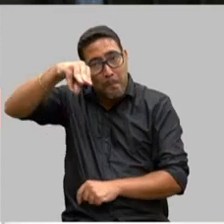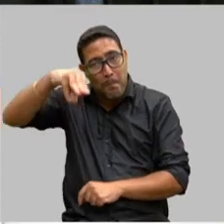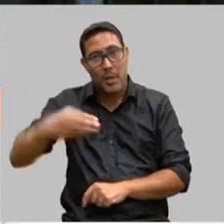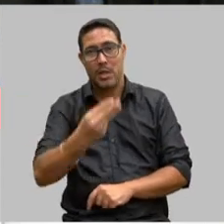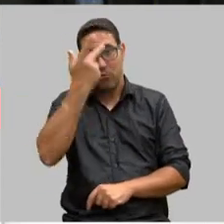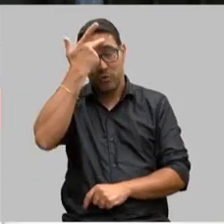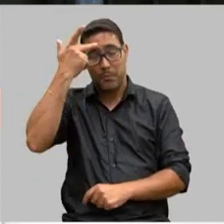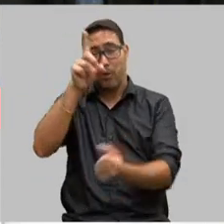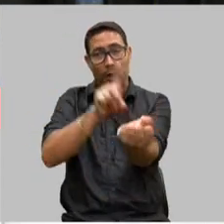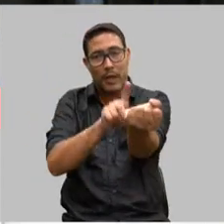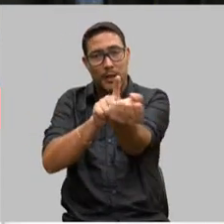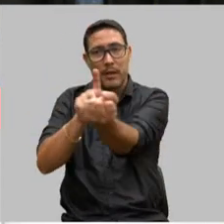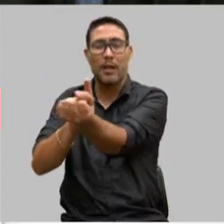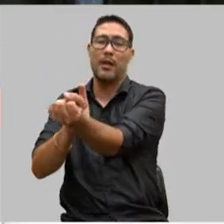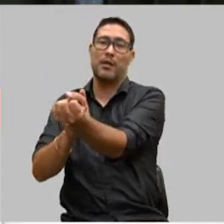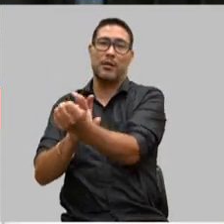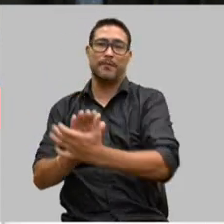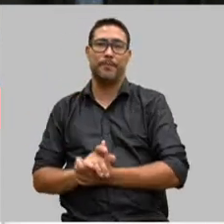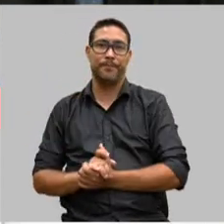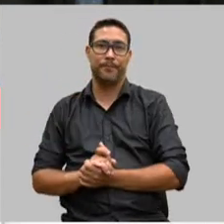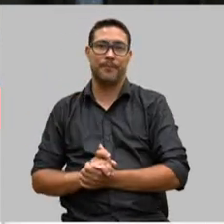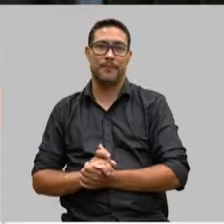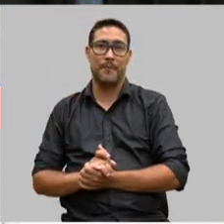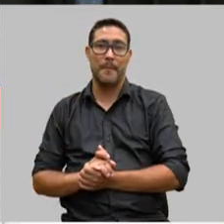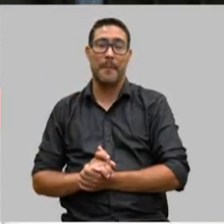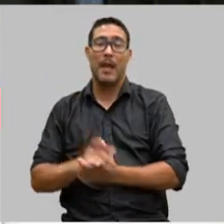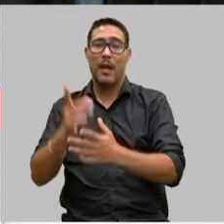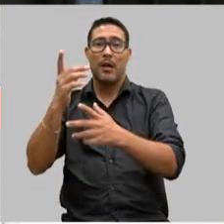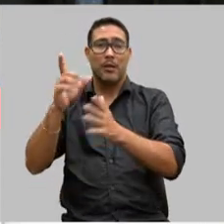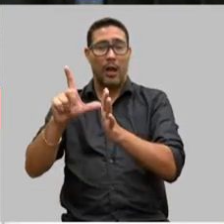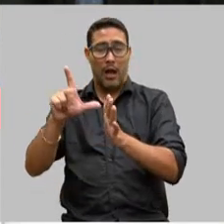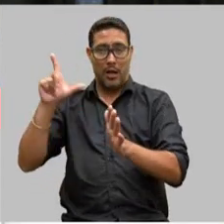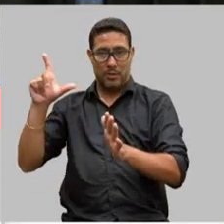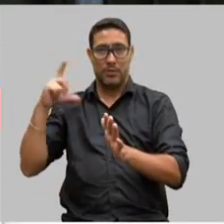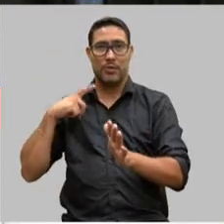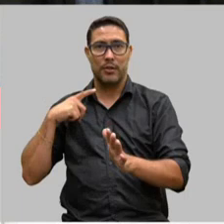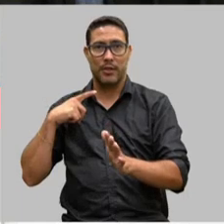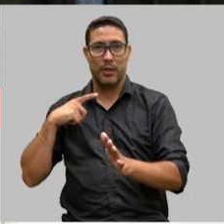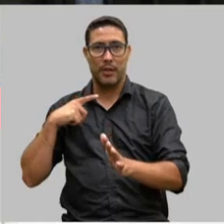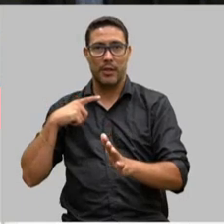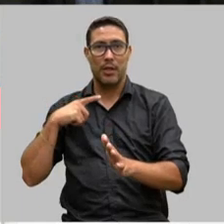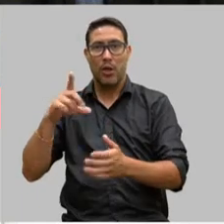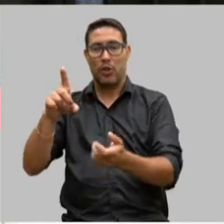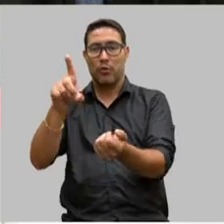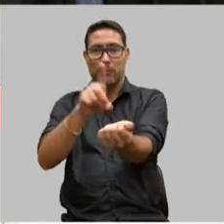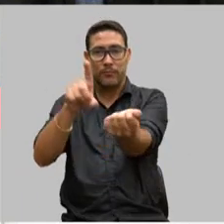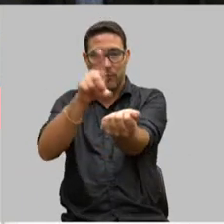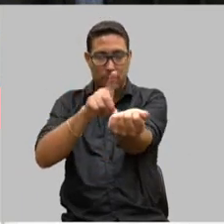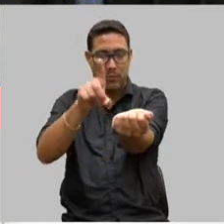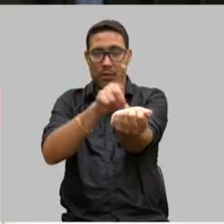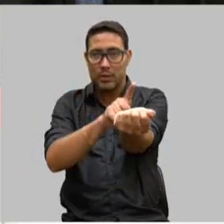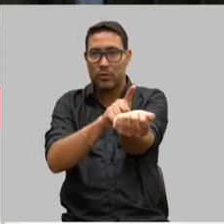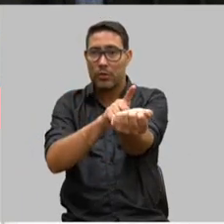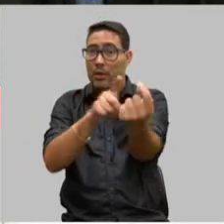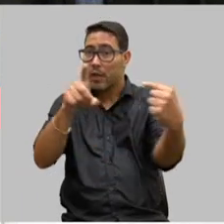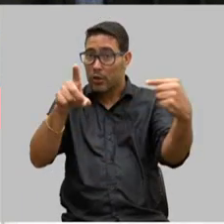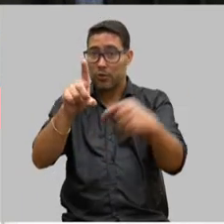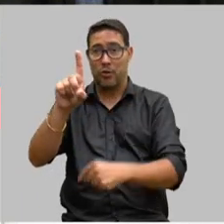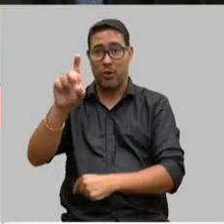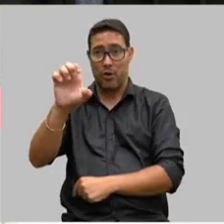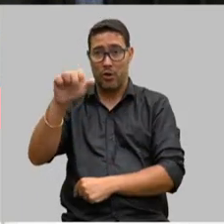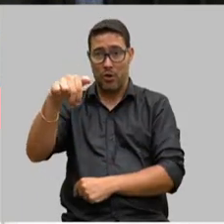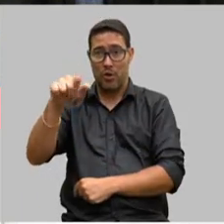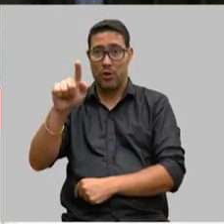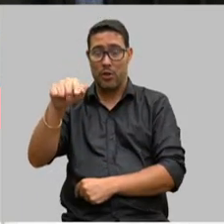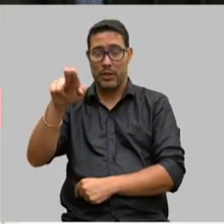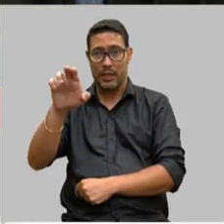Antigamente, o mosquito da dengue só transitava com a dengue. Hoje, ele transita